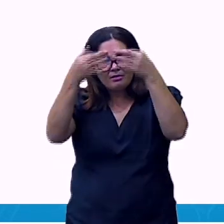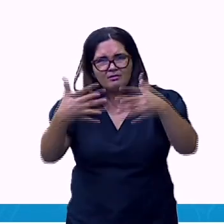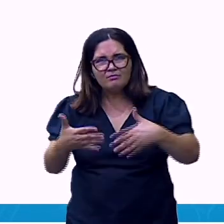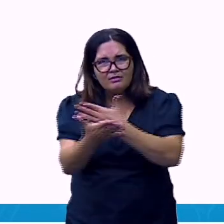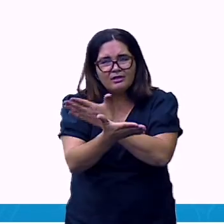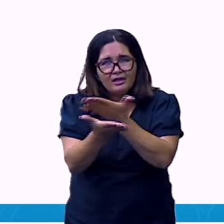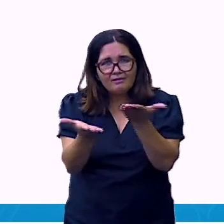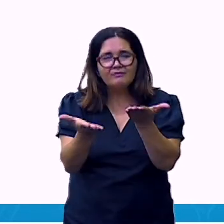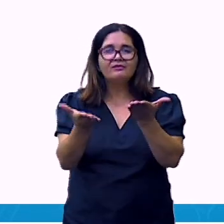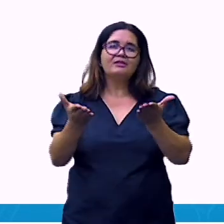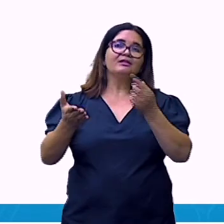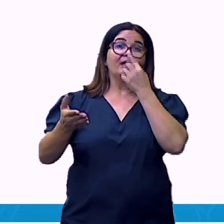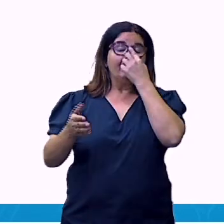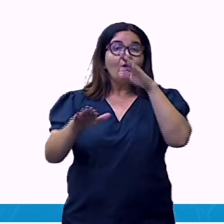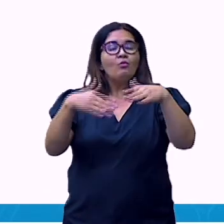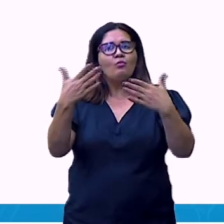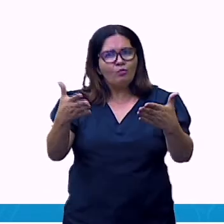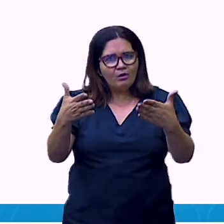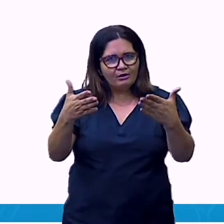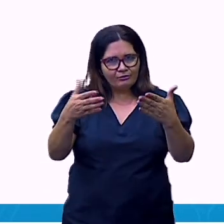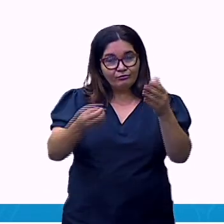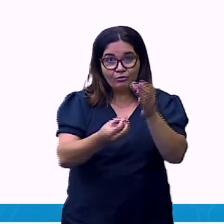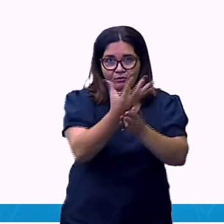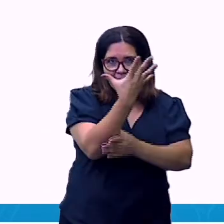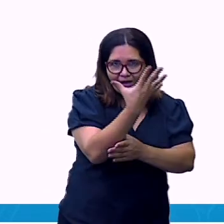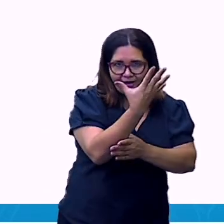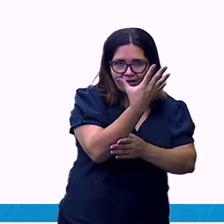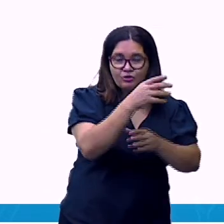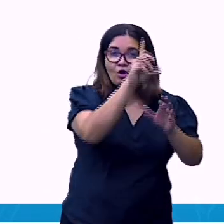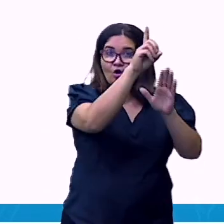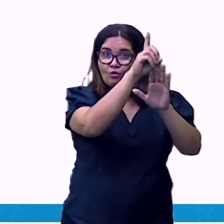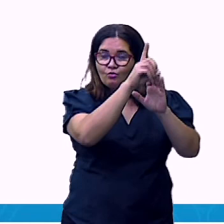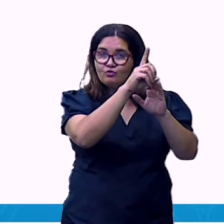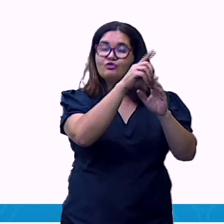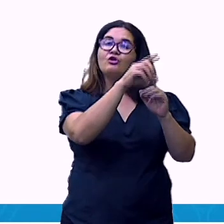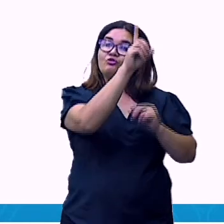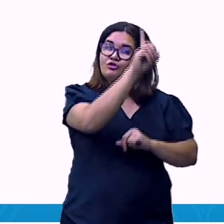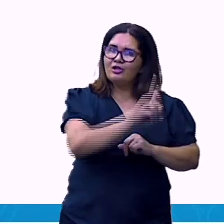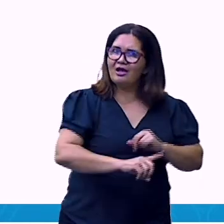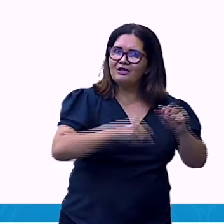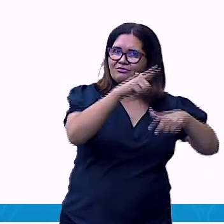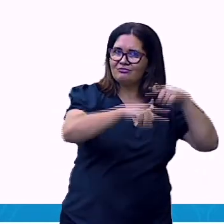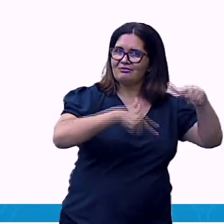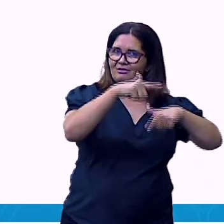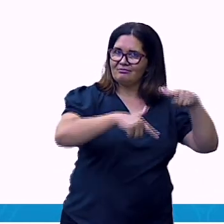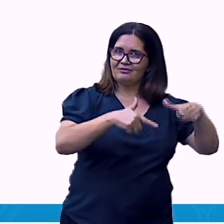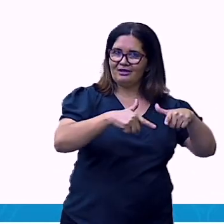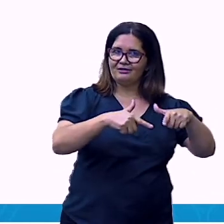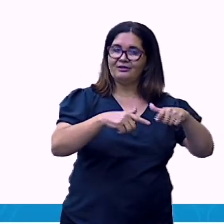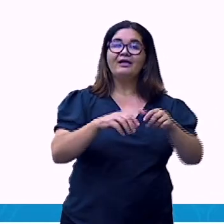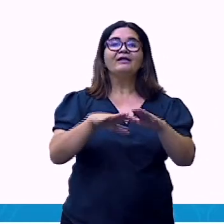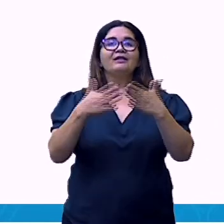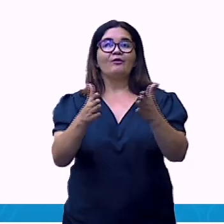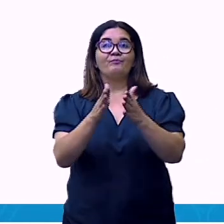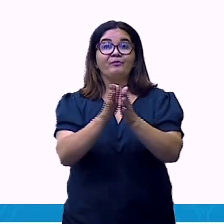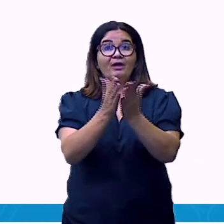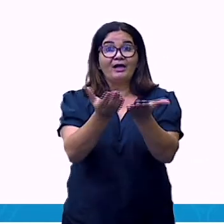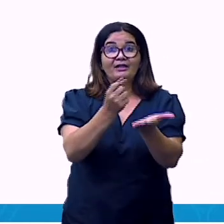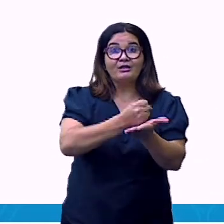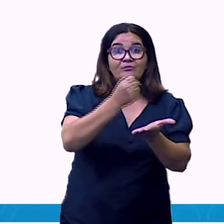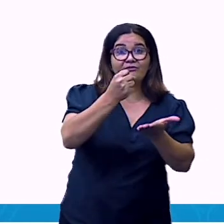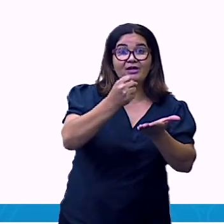criados os direitos trabalhistas? Em 1932, foi criada a carteira